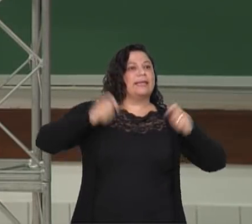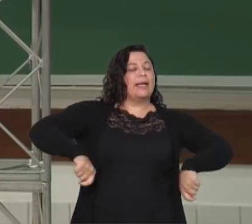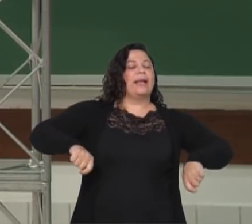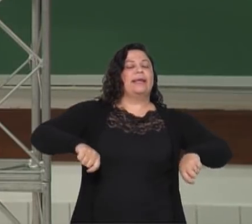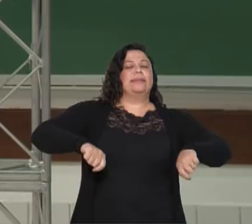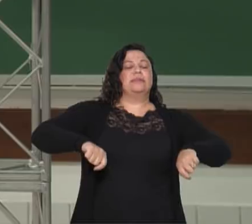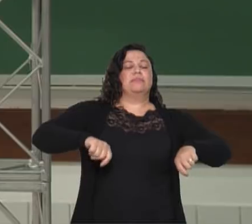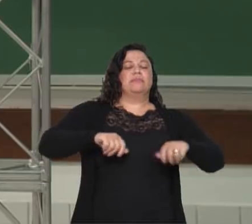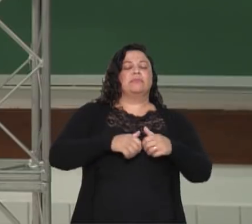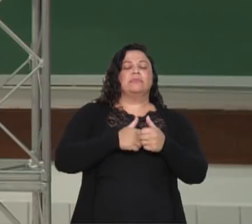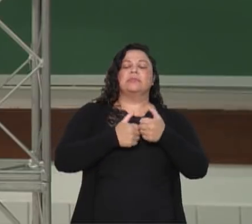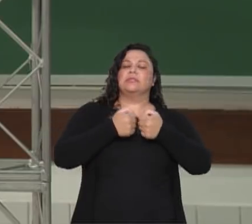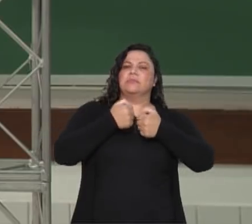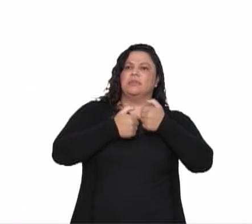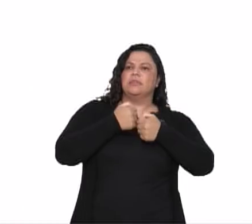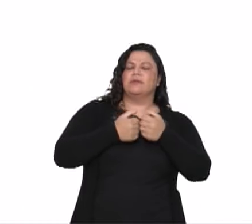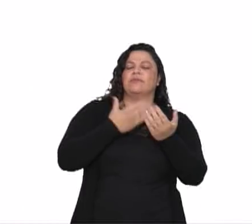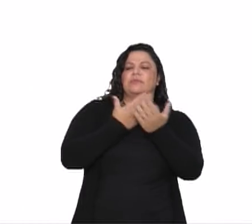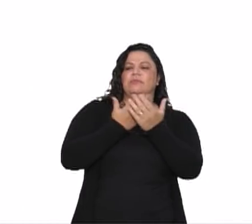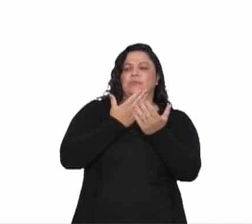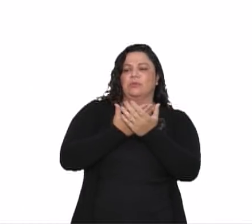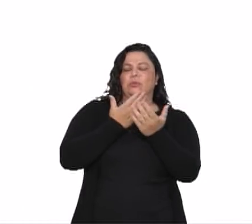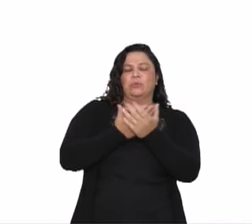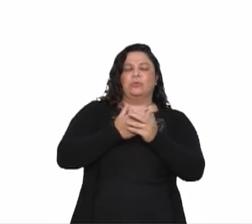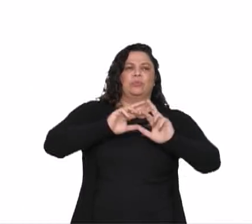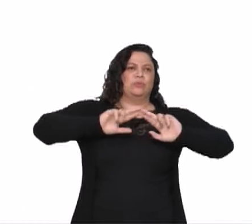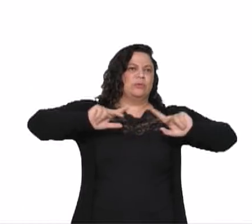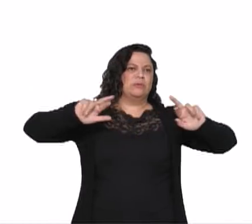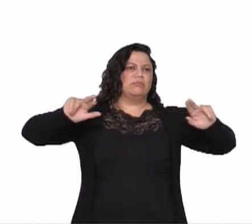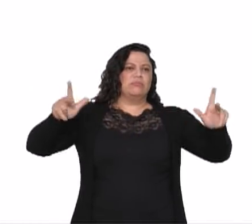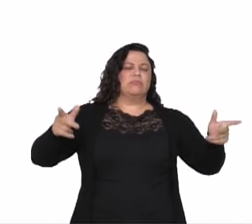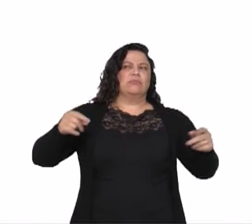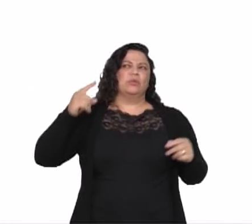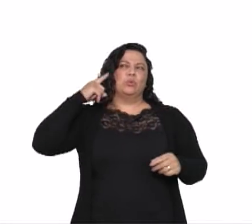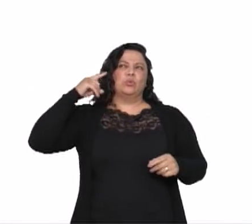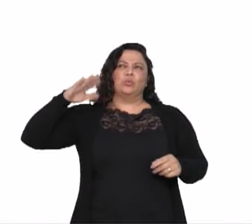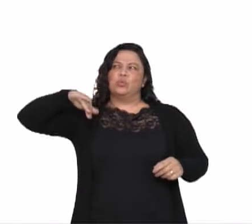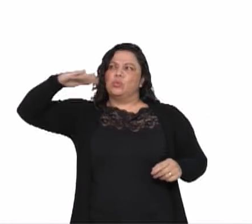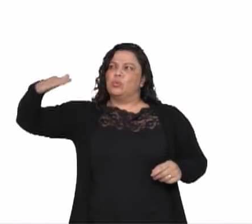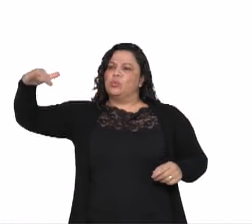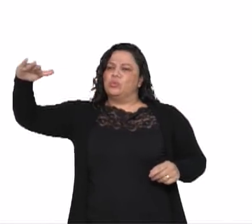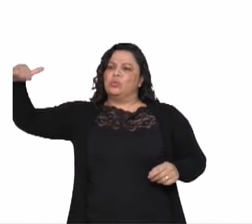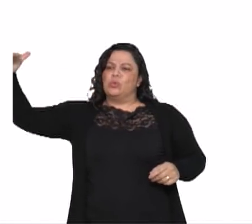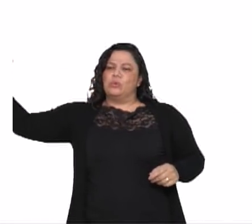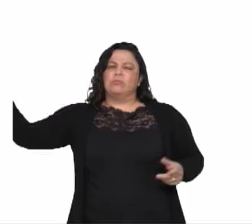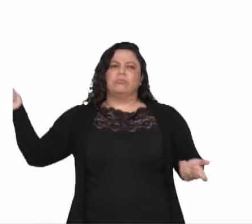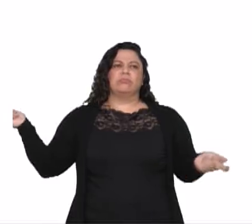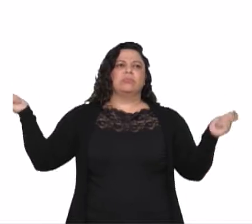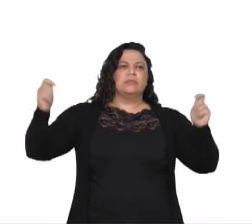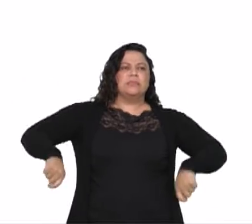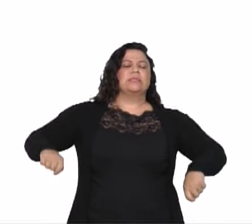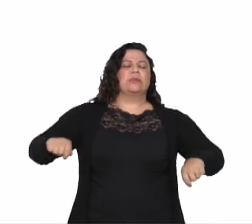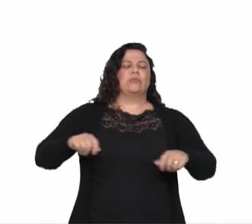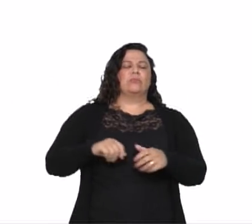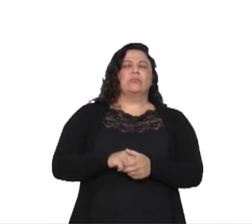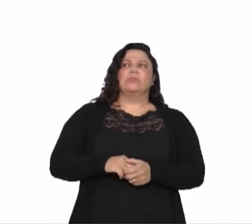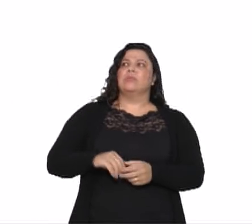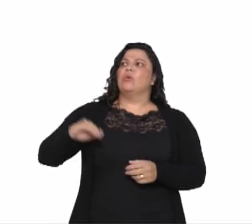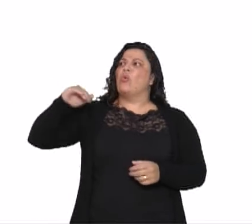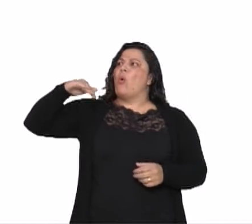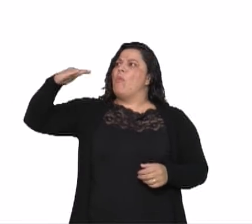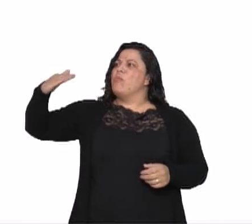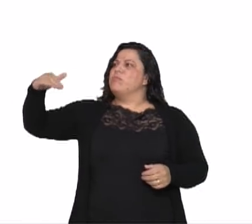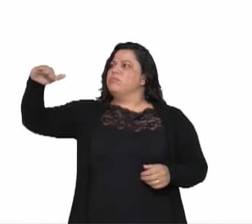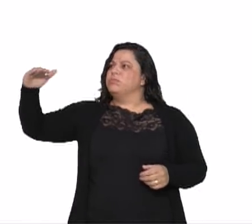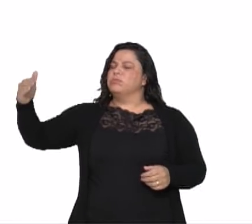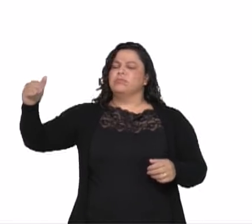sonoras. Então, ela define que as ondas sonoras, elas são vibrações no ar, por isso tem